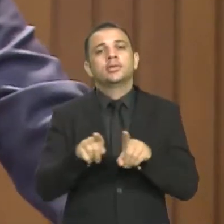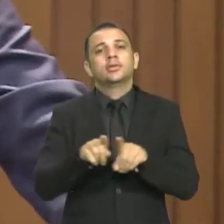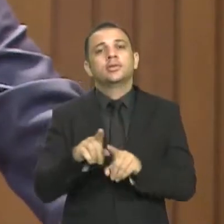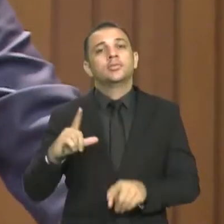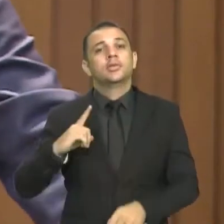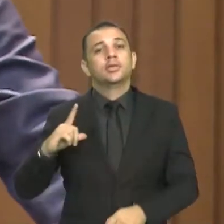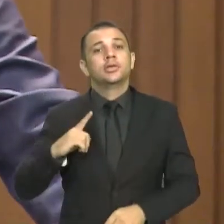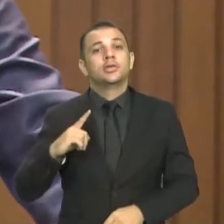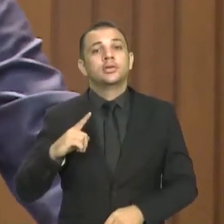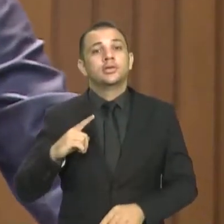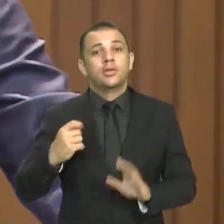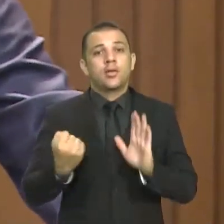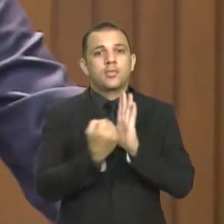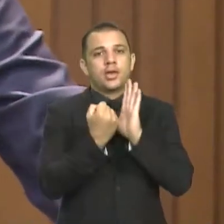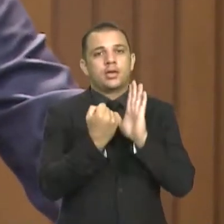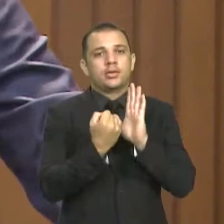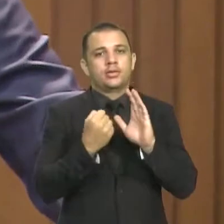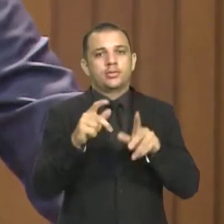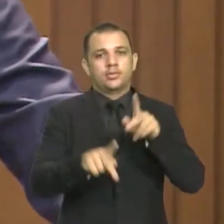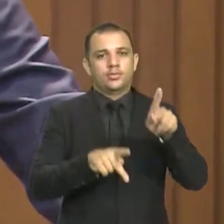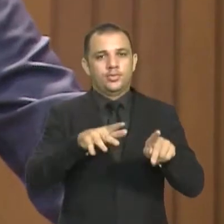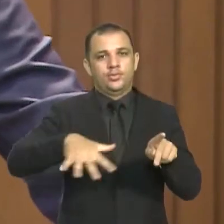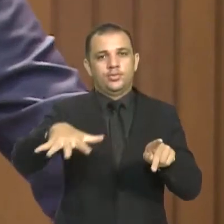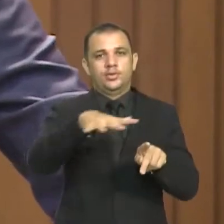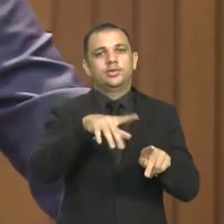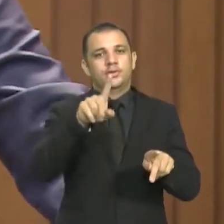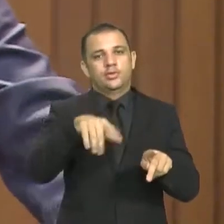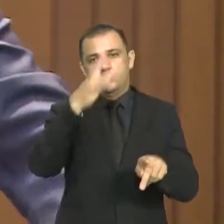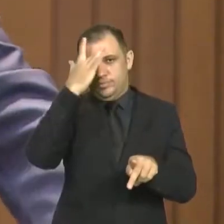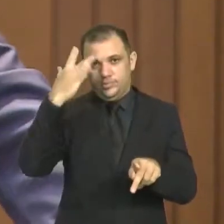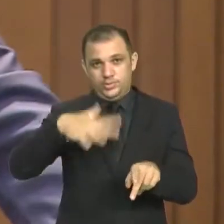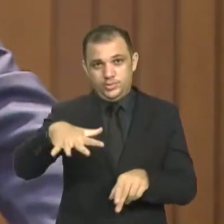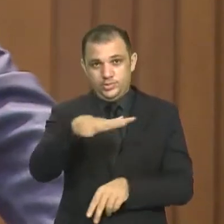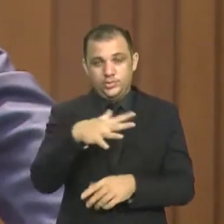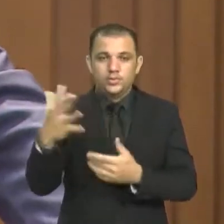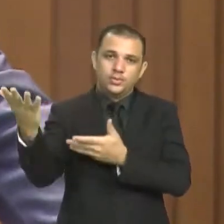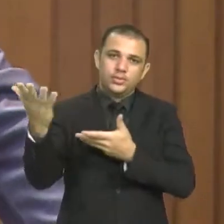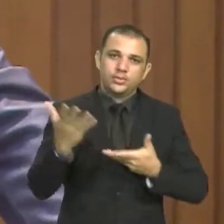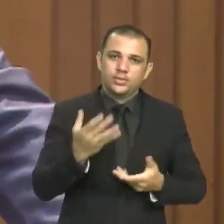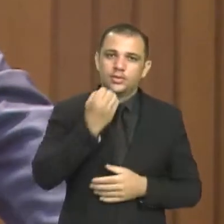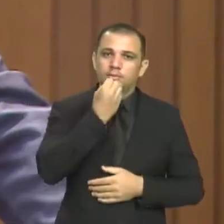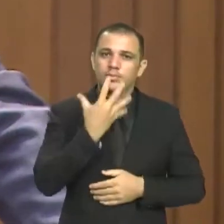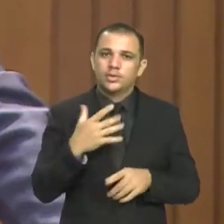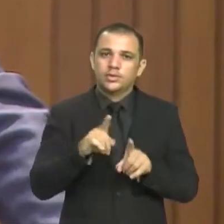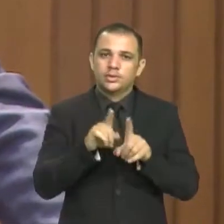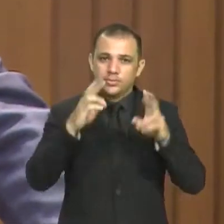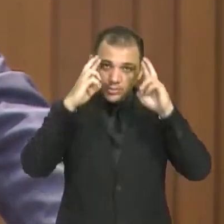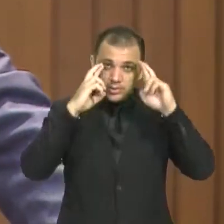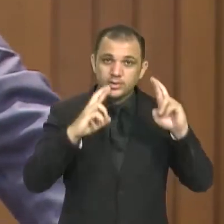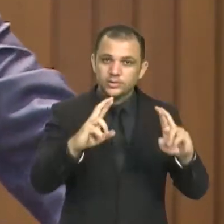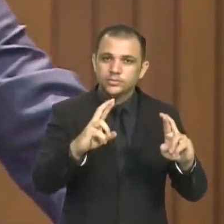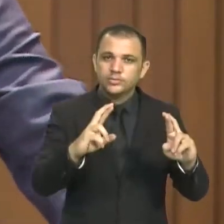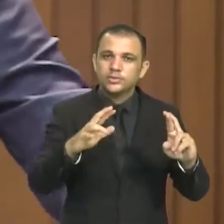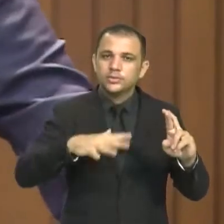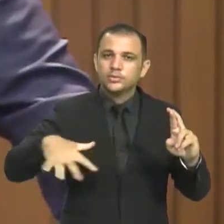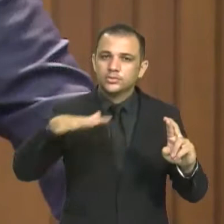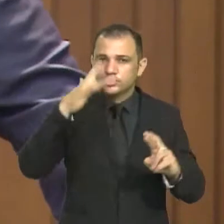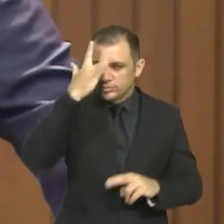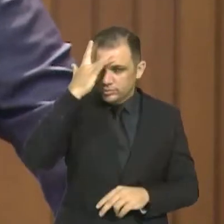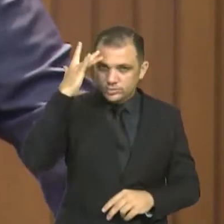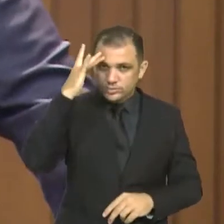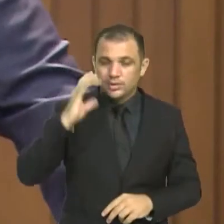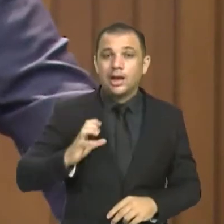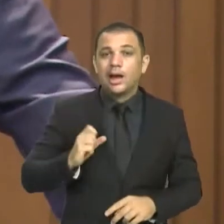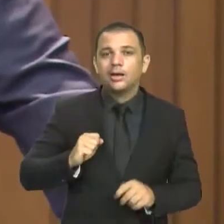marca do povo de Montes Altos, que é um povo acolhedor, um povo respeitador, que ama fazer o bem. E eu fiquei